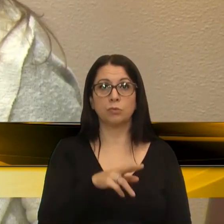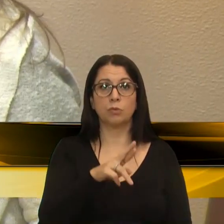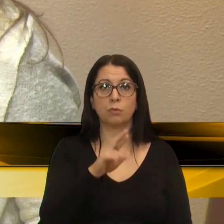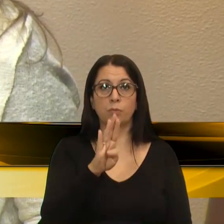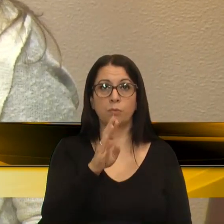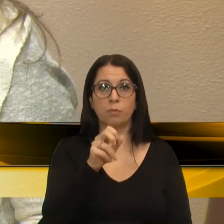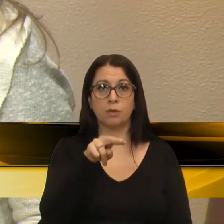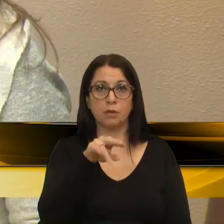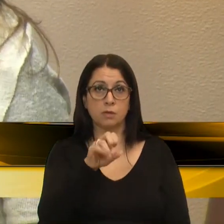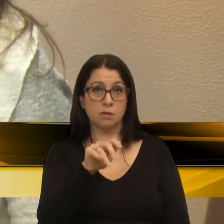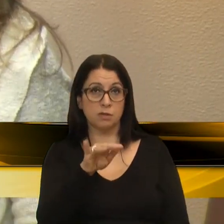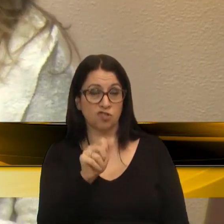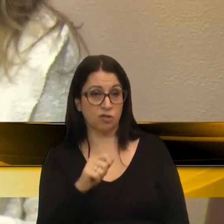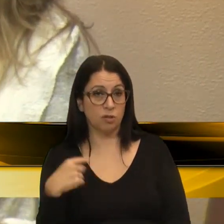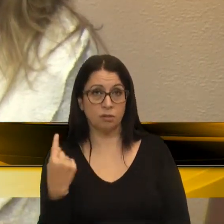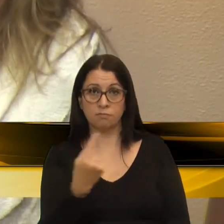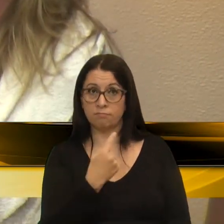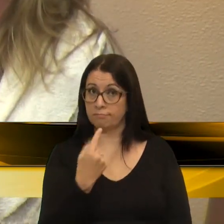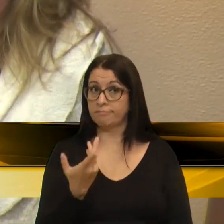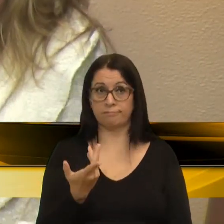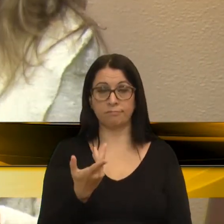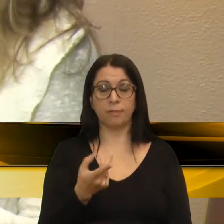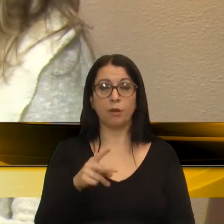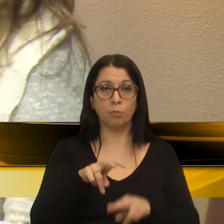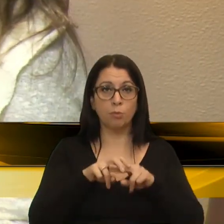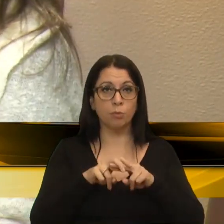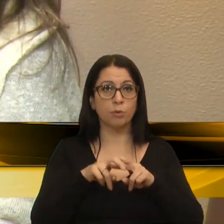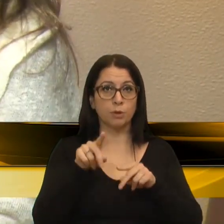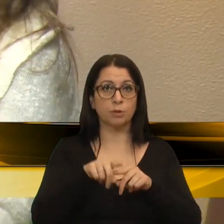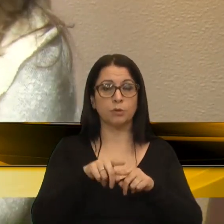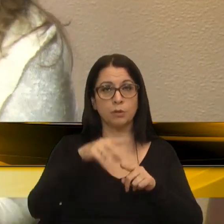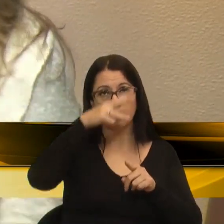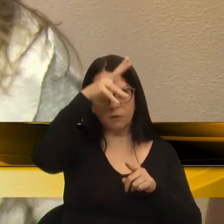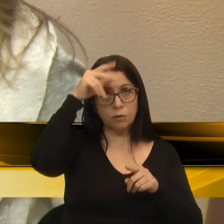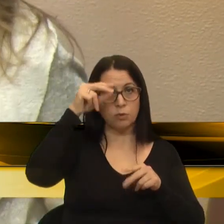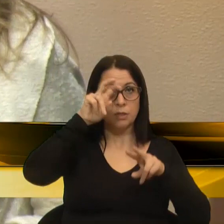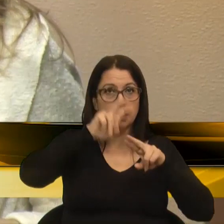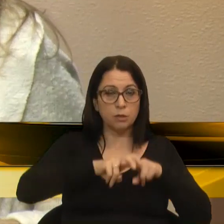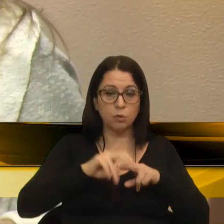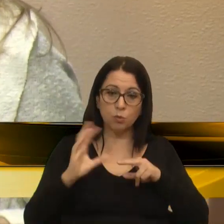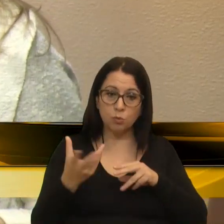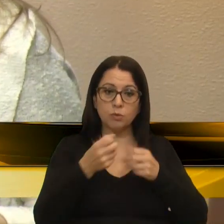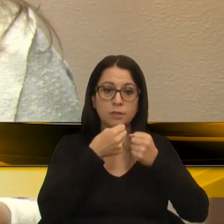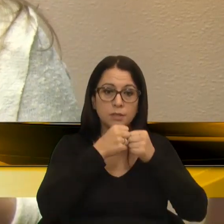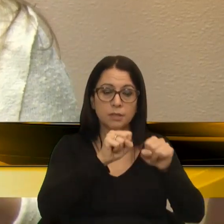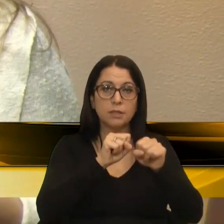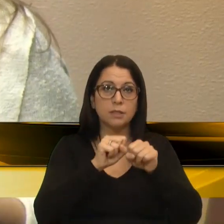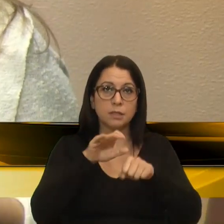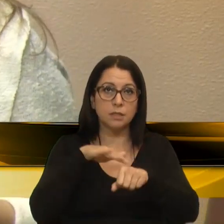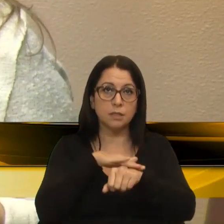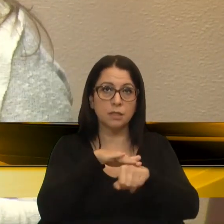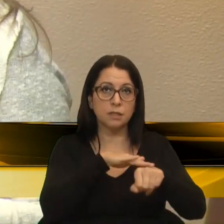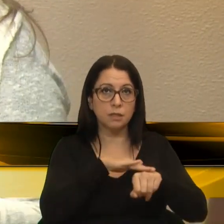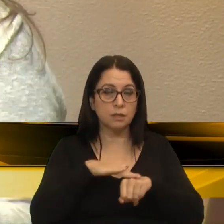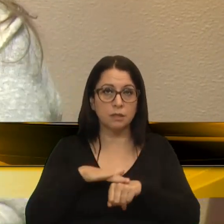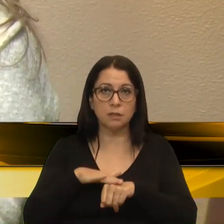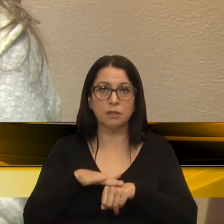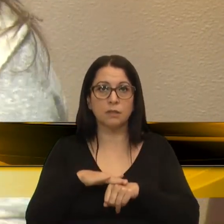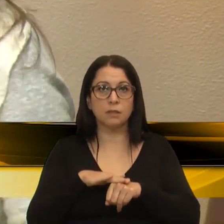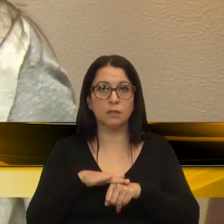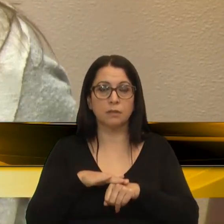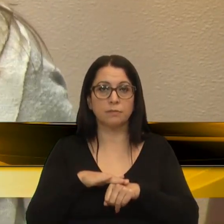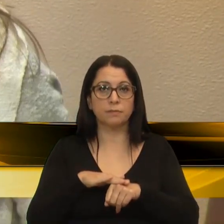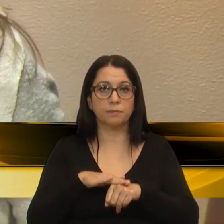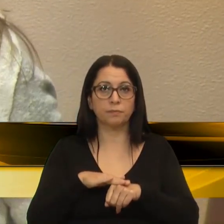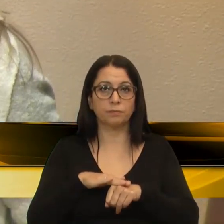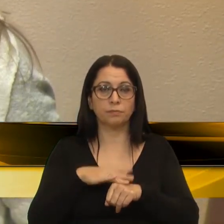urbanística. Por isso que o Executivo sentou com todas as secretarias e conversou, né,